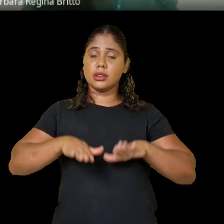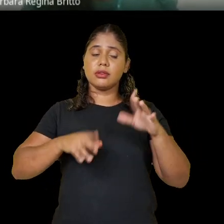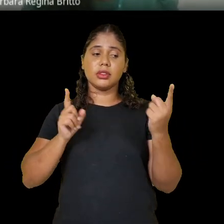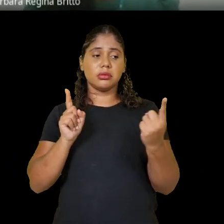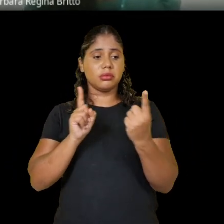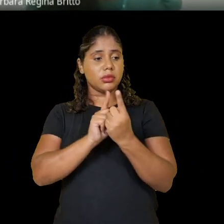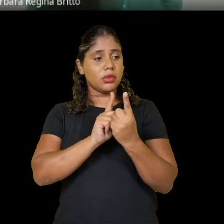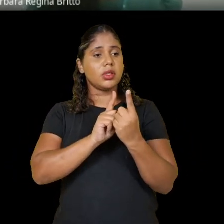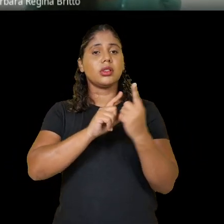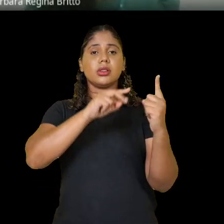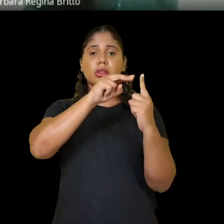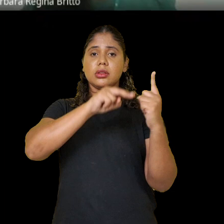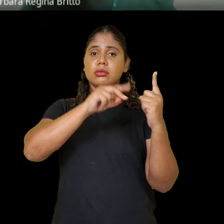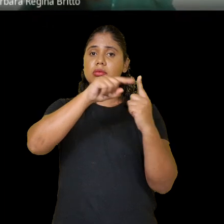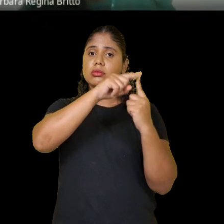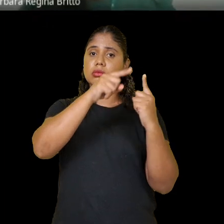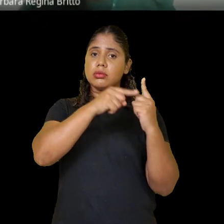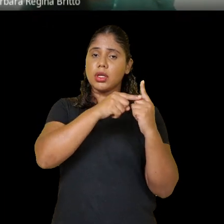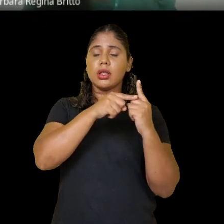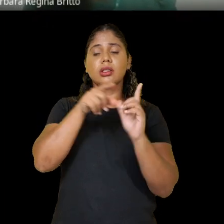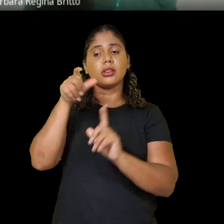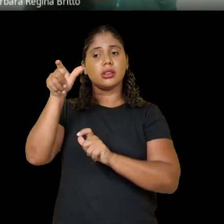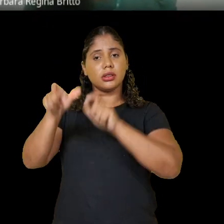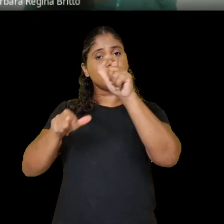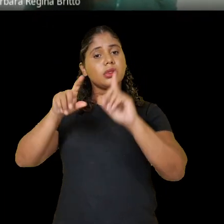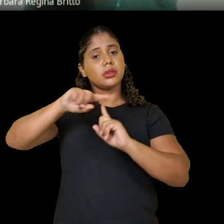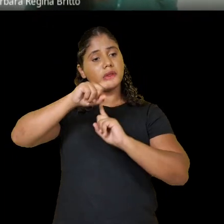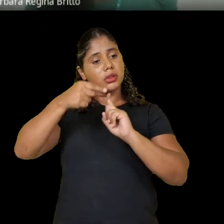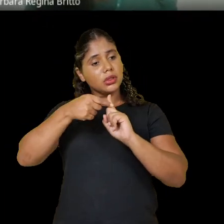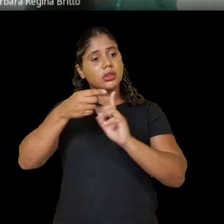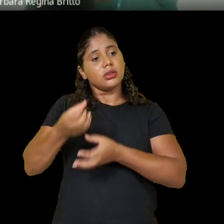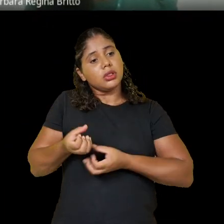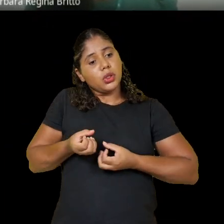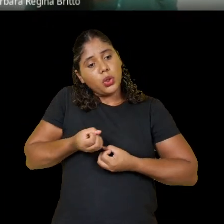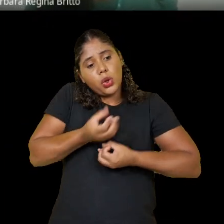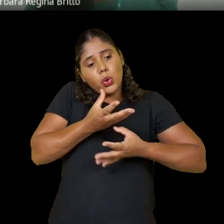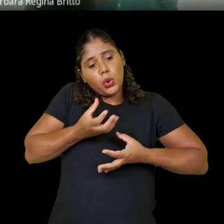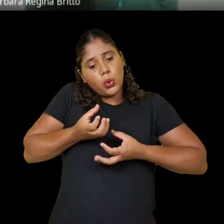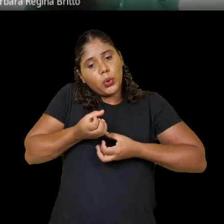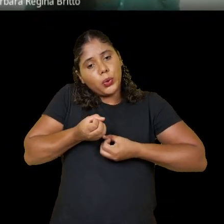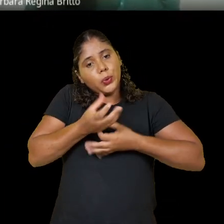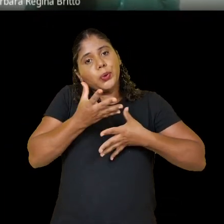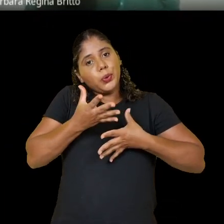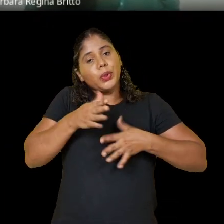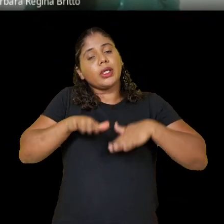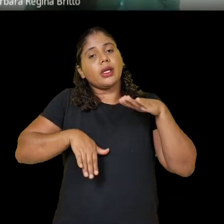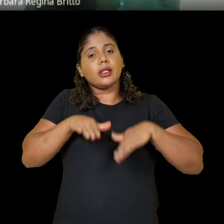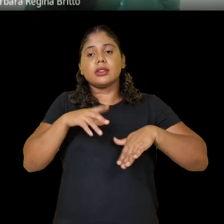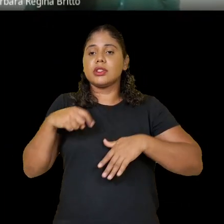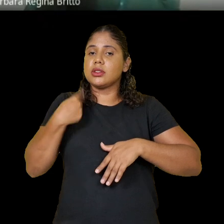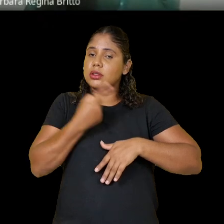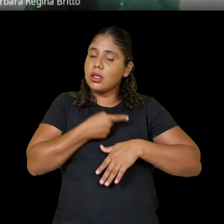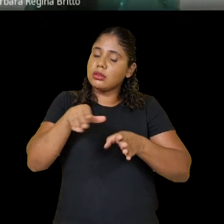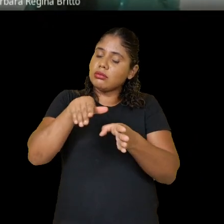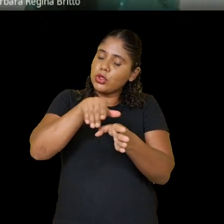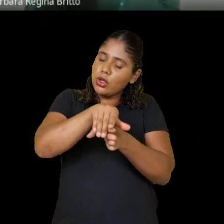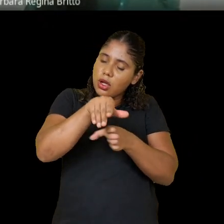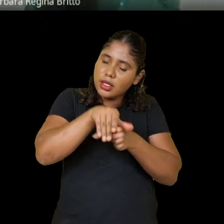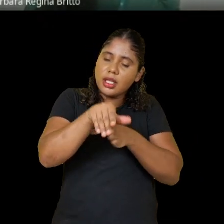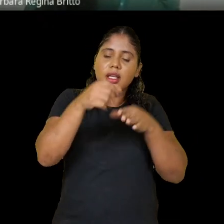de pré-natal e que a gente consegue orientar, esclarecer, sem